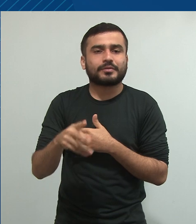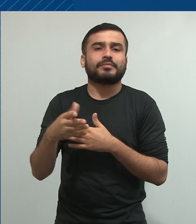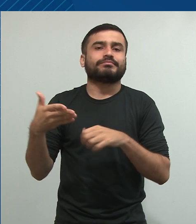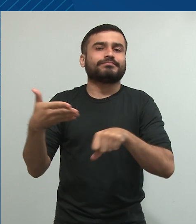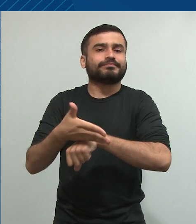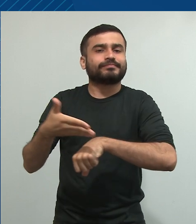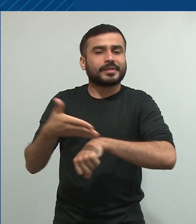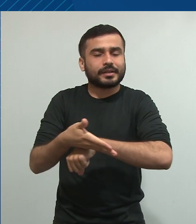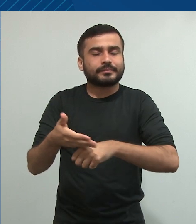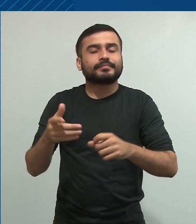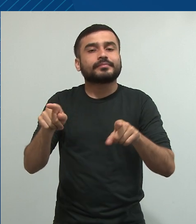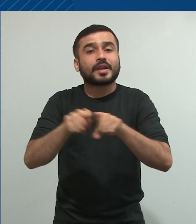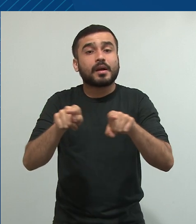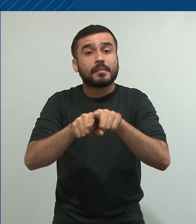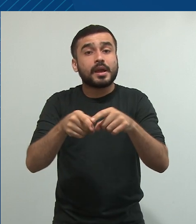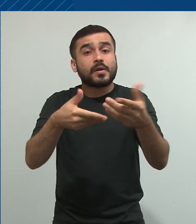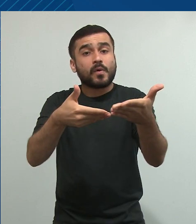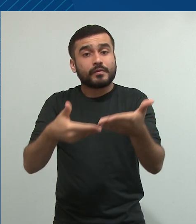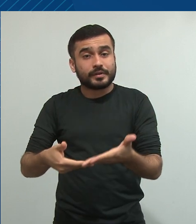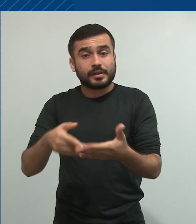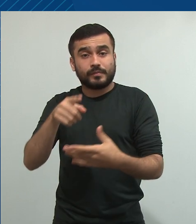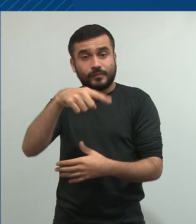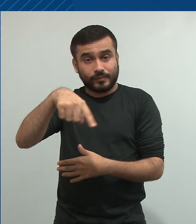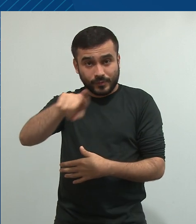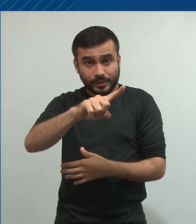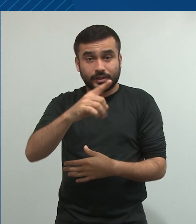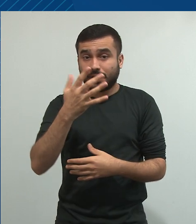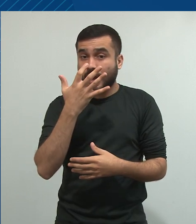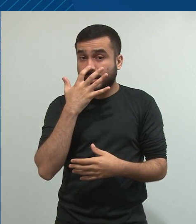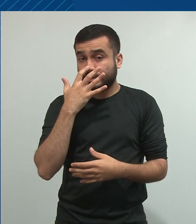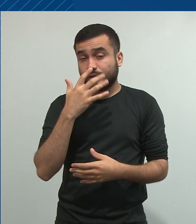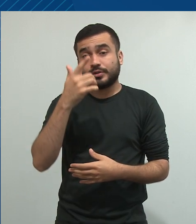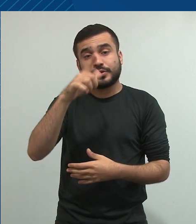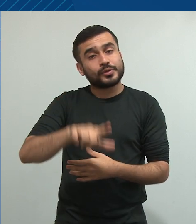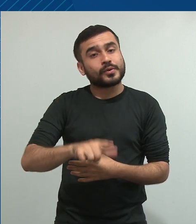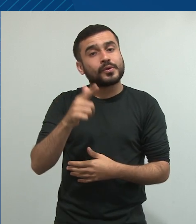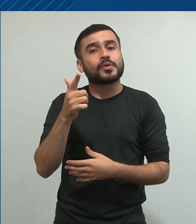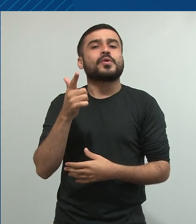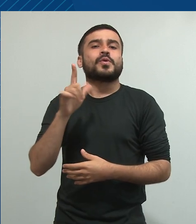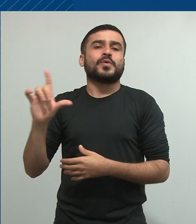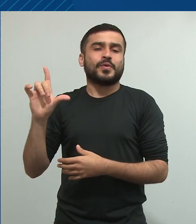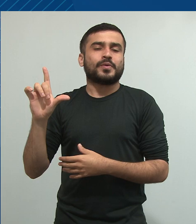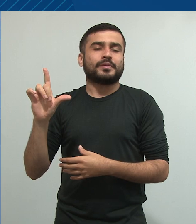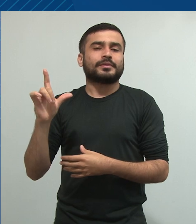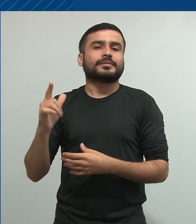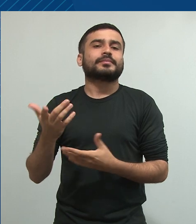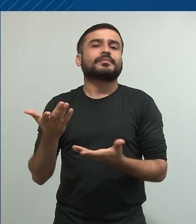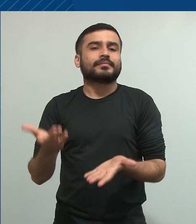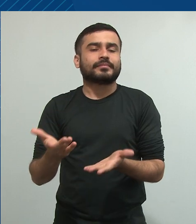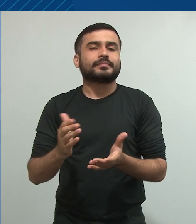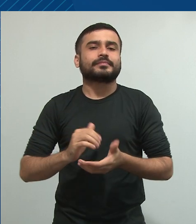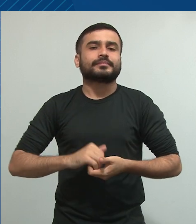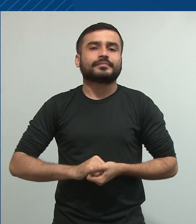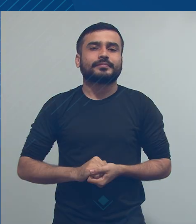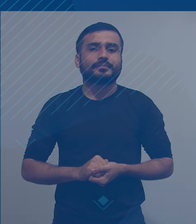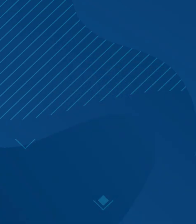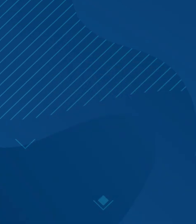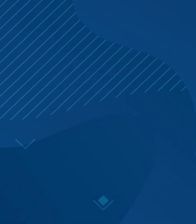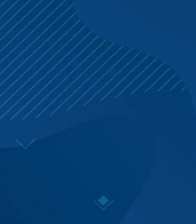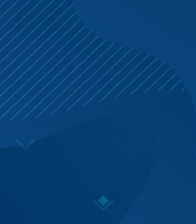Laura. Convidamos você para nos acompanhar no próximo episódio do nosso podcast na Rádio